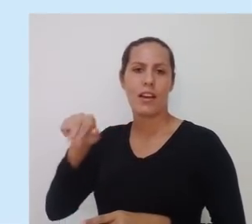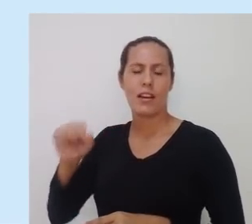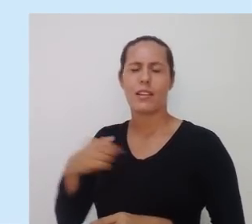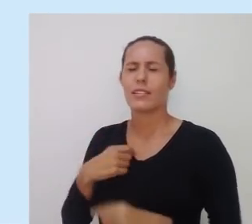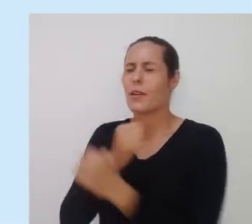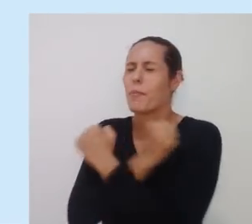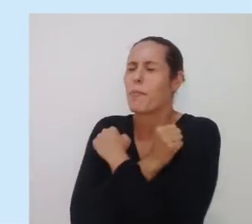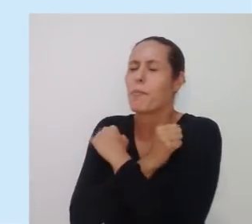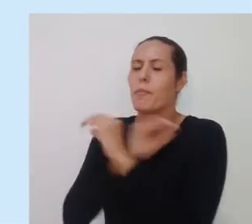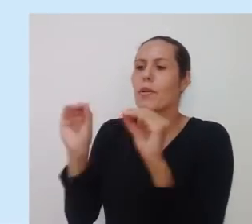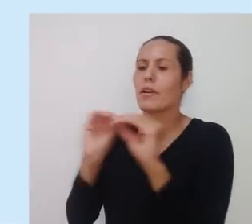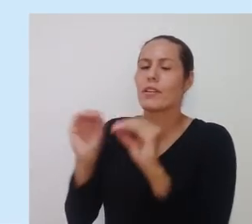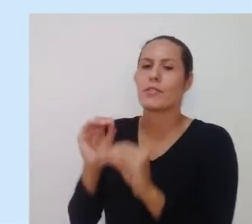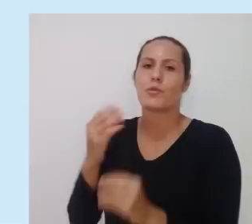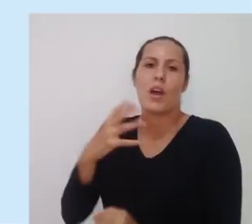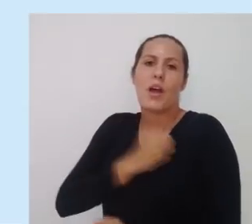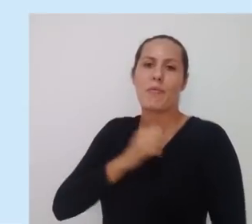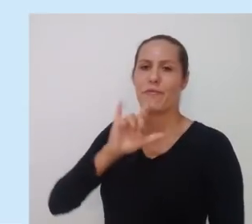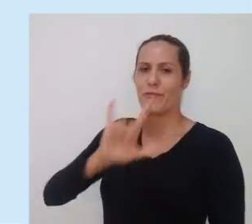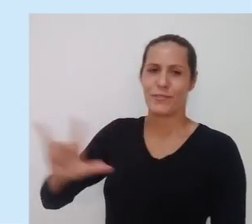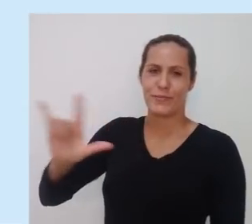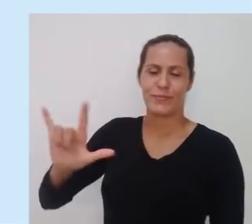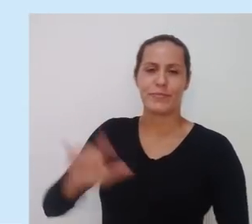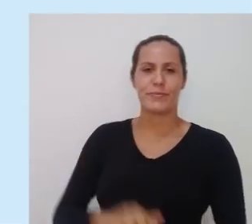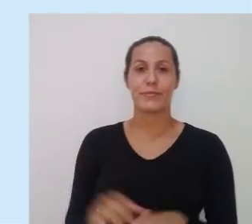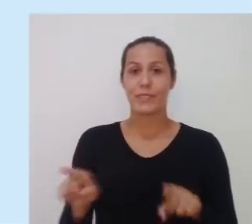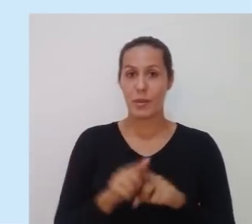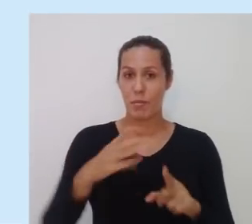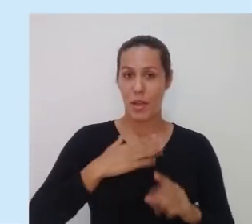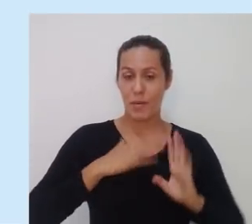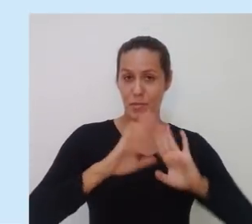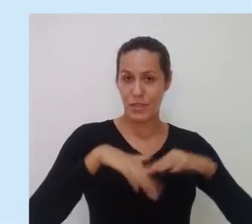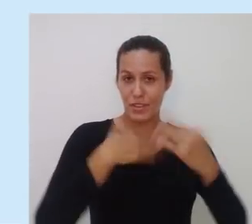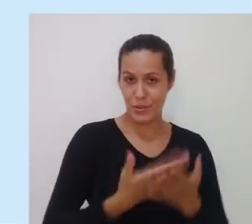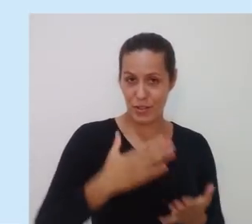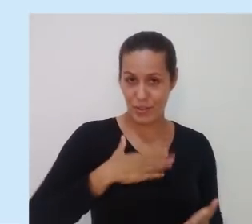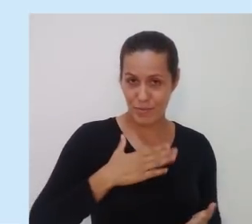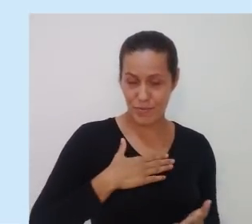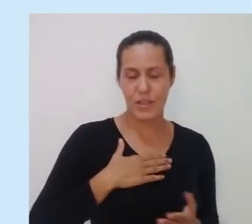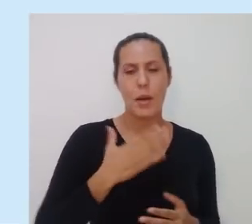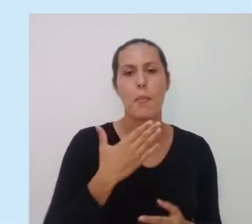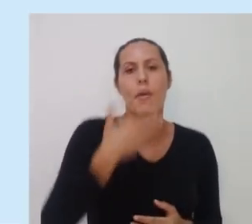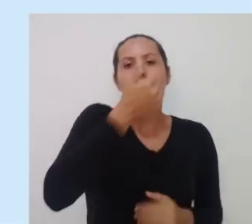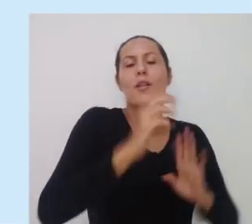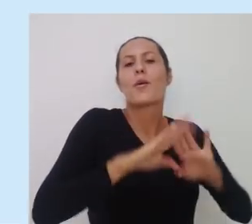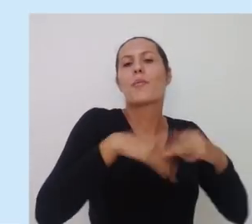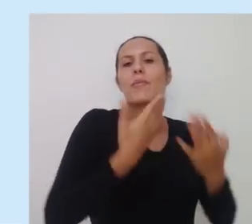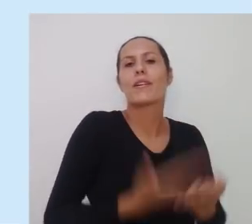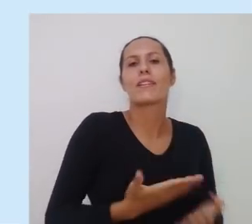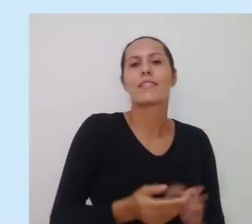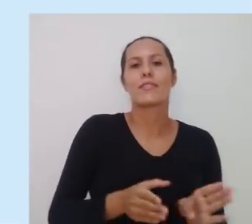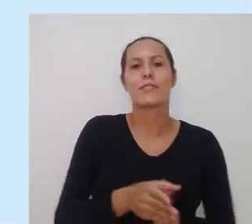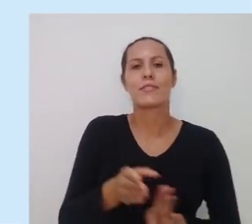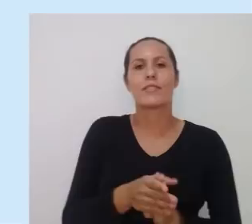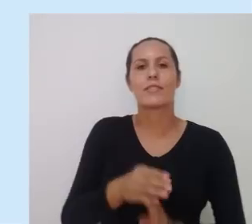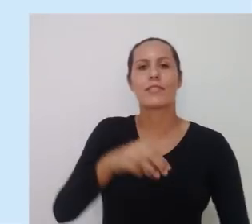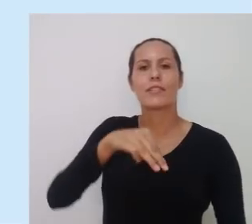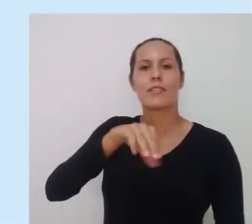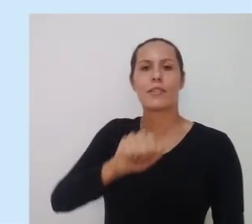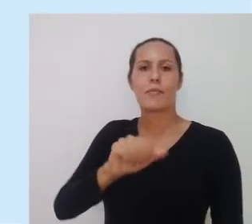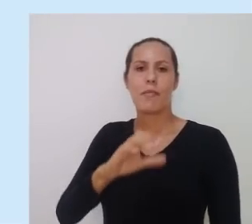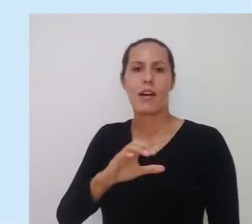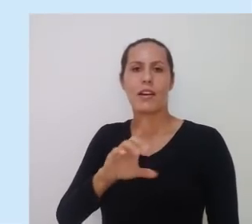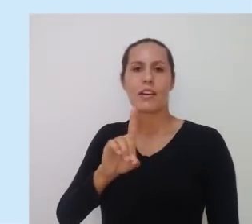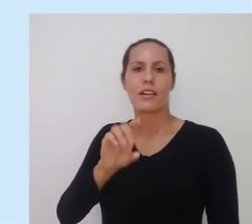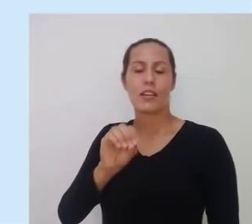Amo vocês. Amo também a minha escola, a melhor escola de Pernambuco, que é a Escola Conselheiro